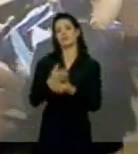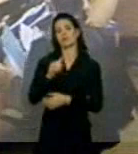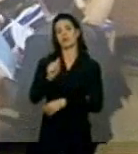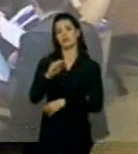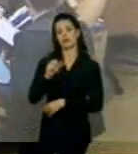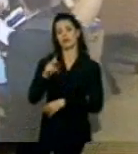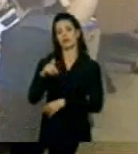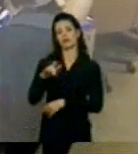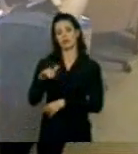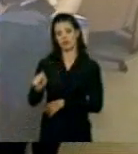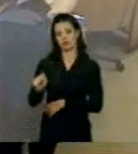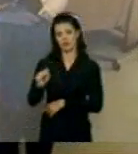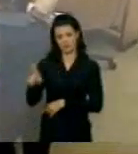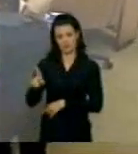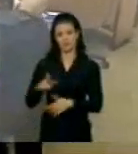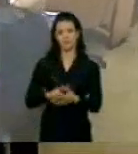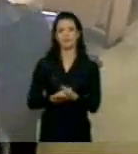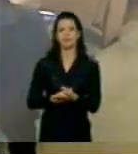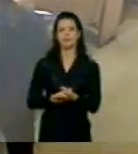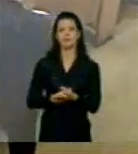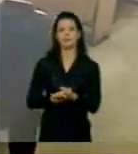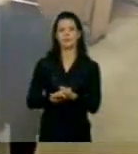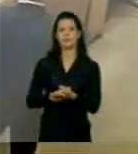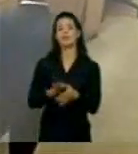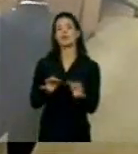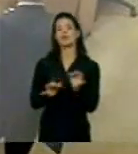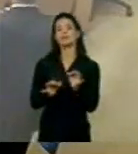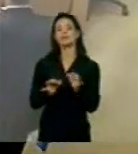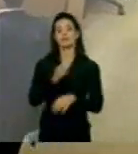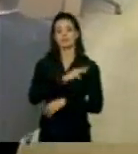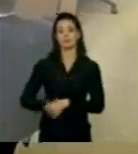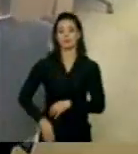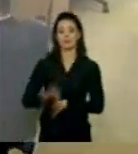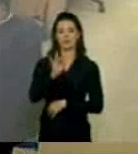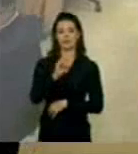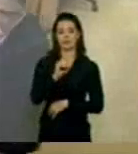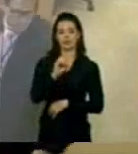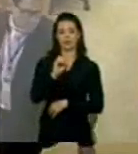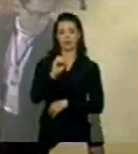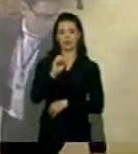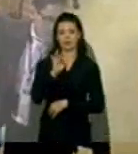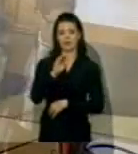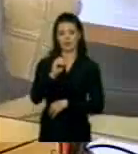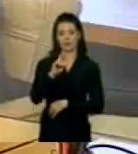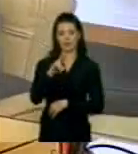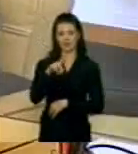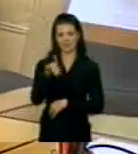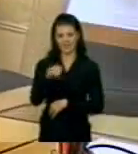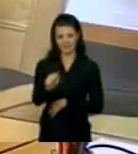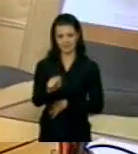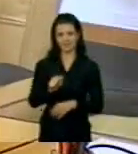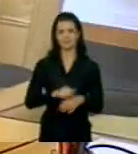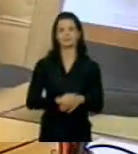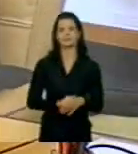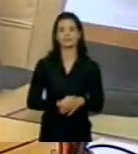na relatoria de nosso saudoso ministro Teori Zavascki, e alegam, à luz